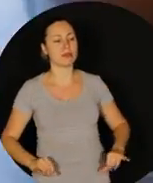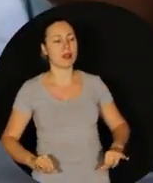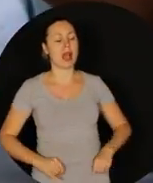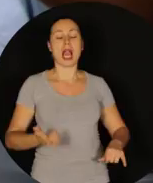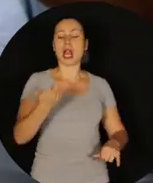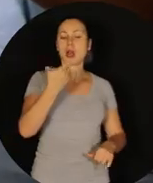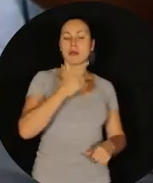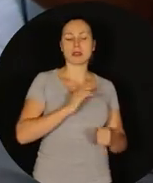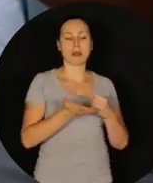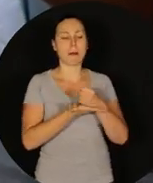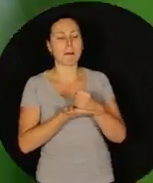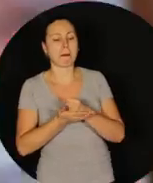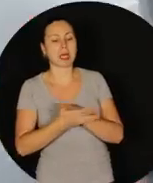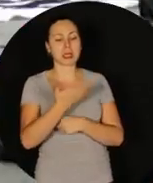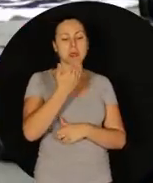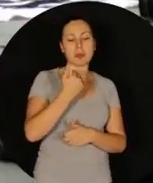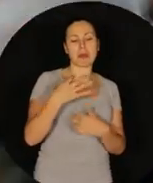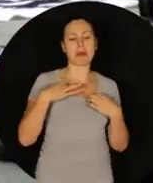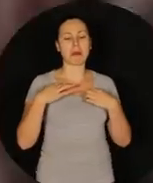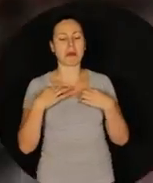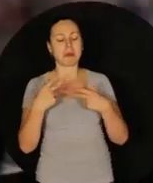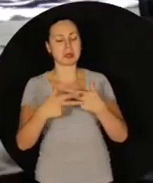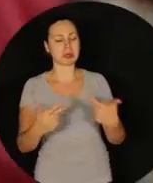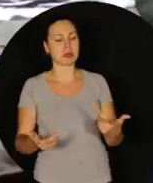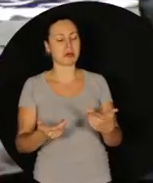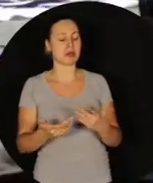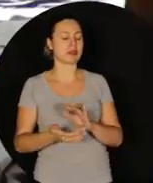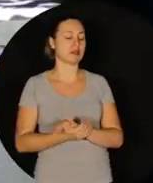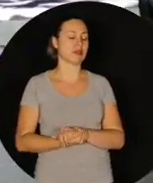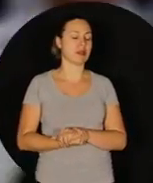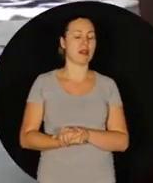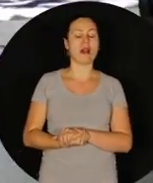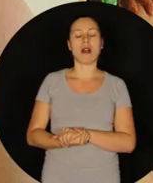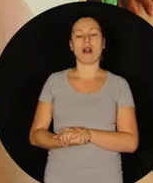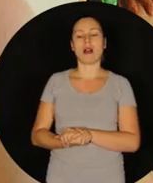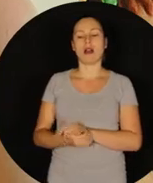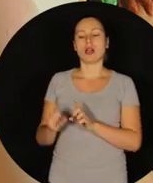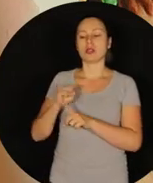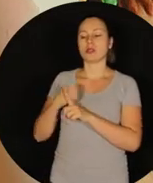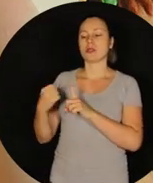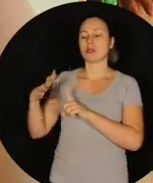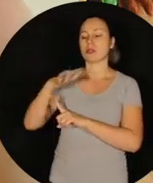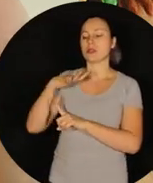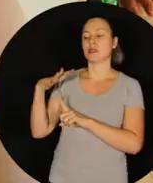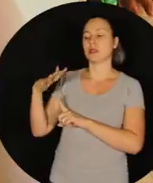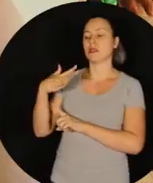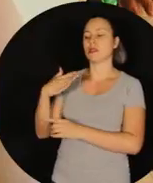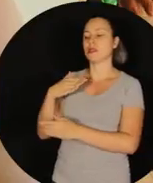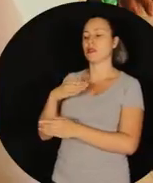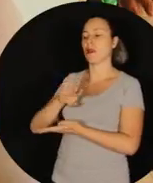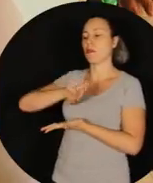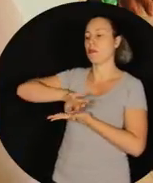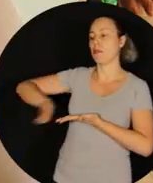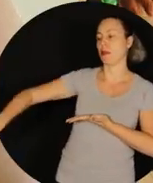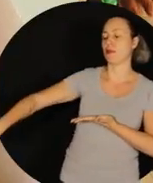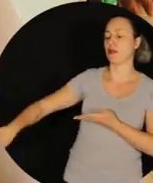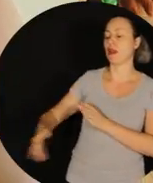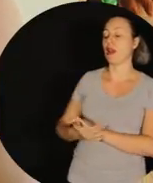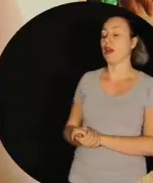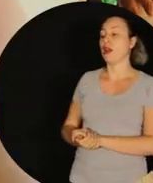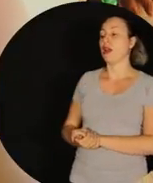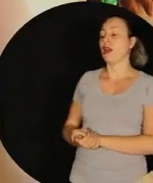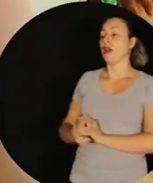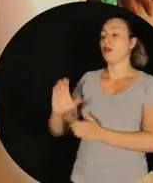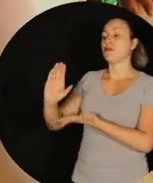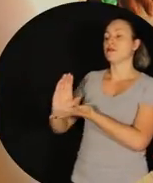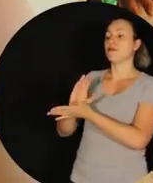em garantir o básico para a sua própria sobrevivência e de sua família. A sociedade estava me excluindo e o